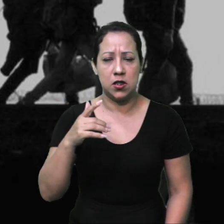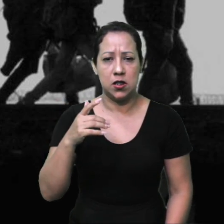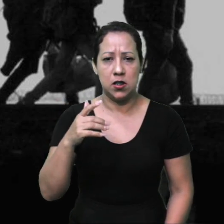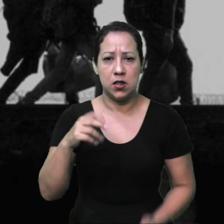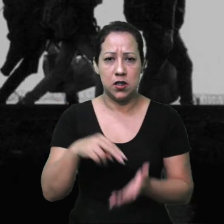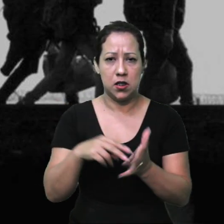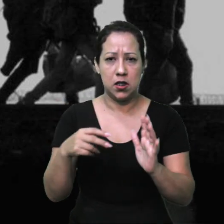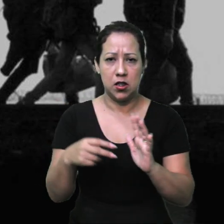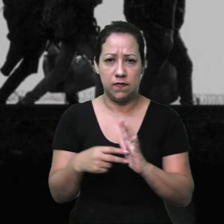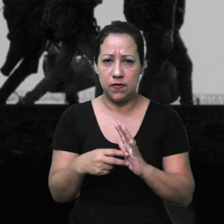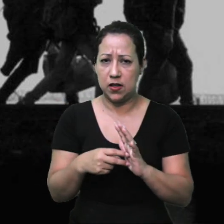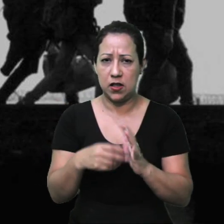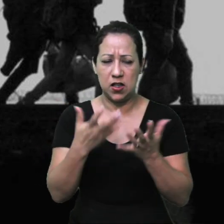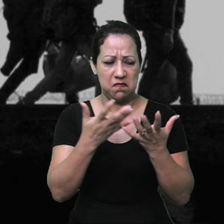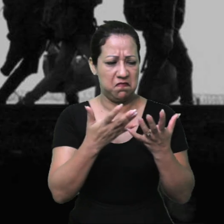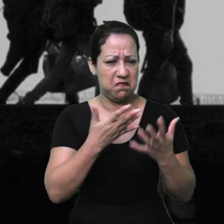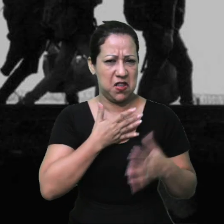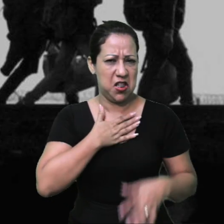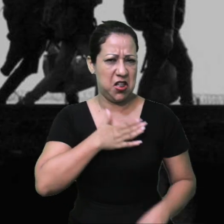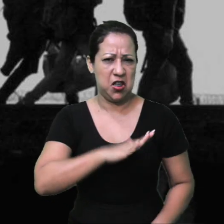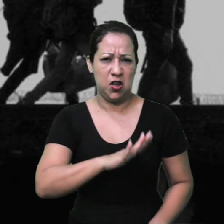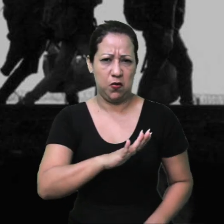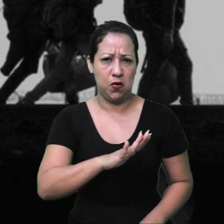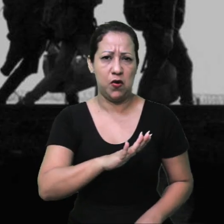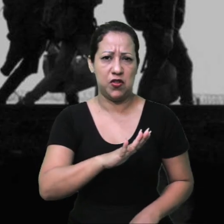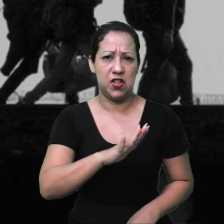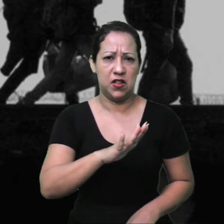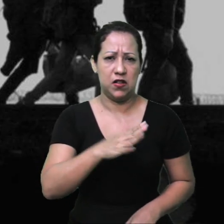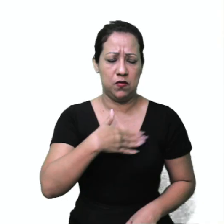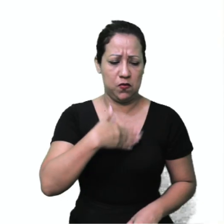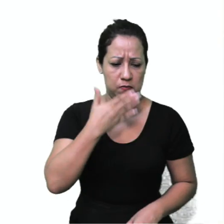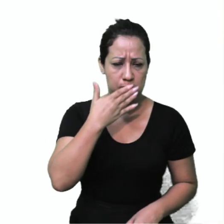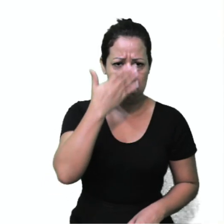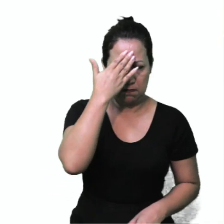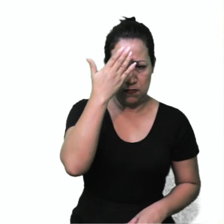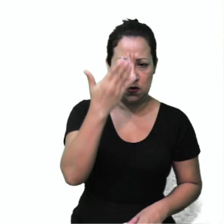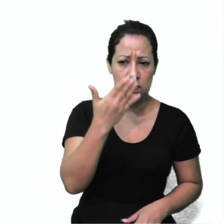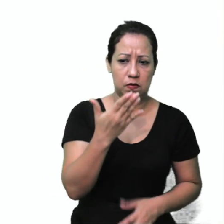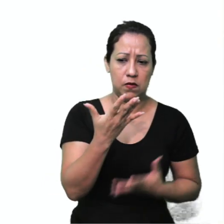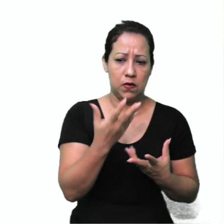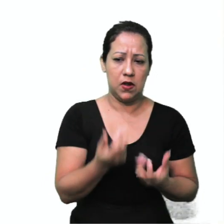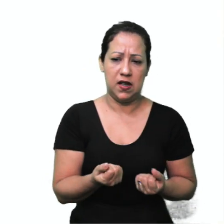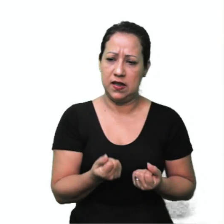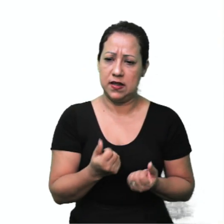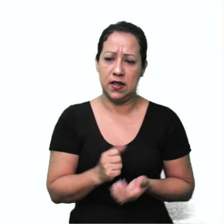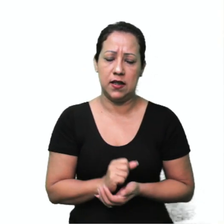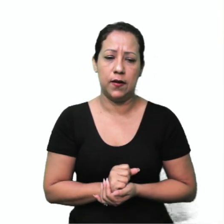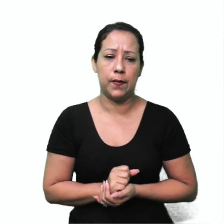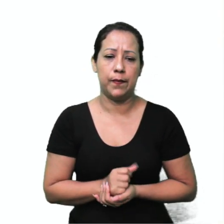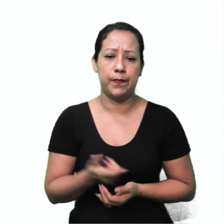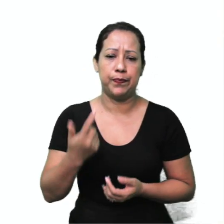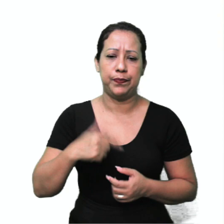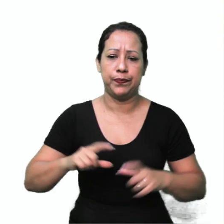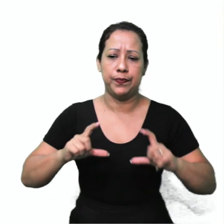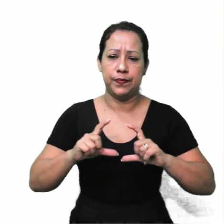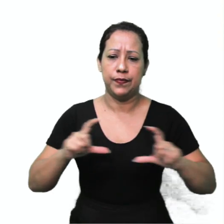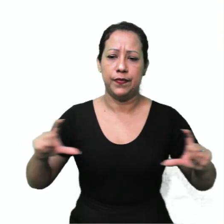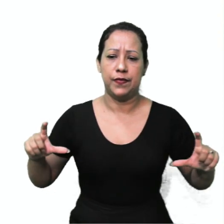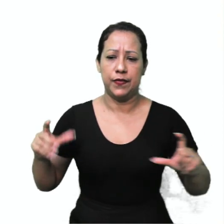dos atentados que ocorreram nos Estados Unidos em 11 de setembro de 2001. Tá? Ok? Tá lá embaixo,